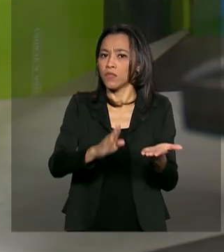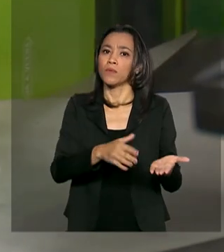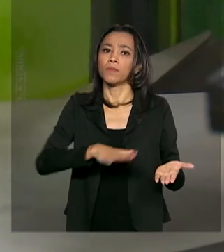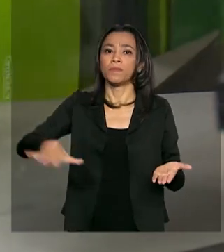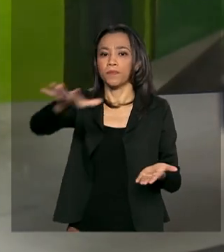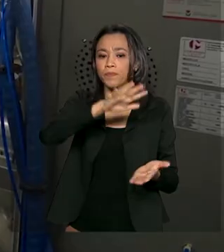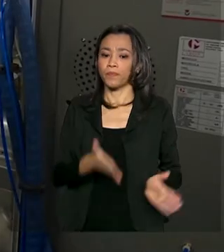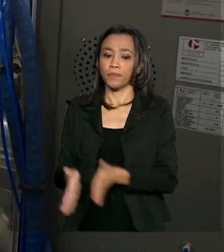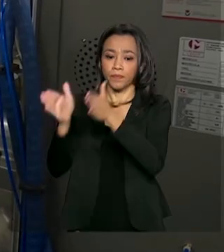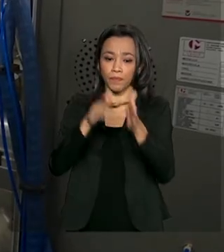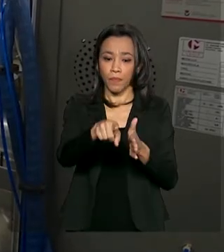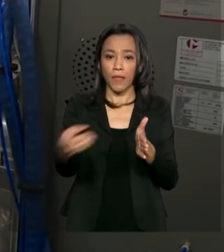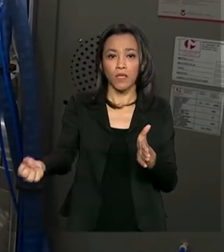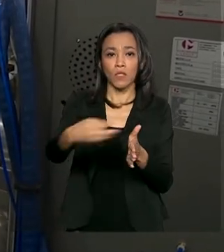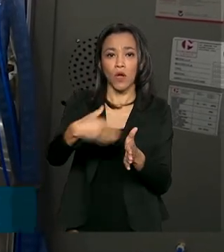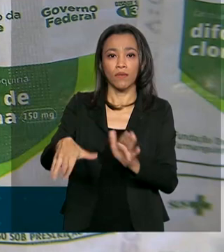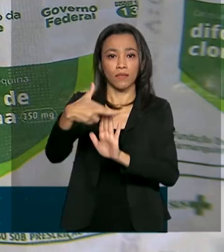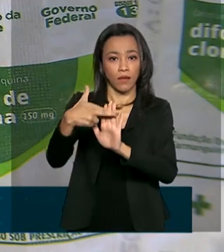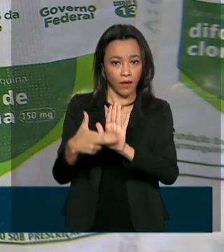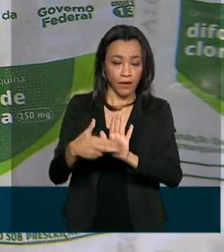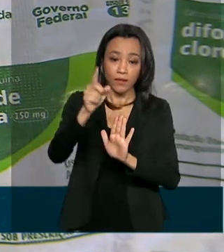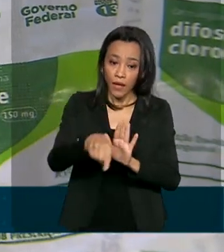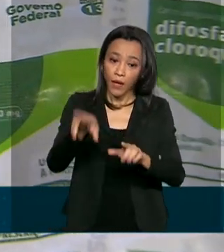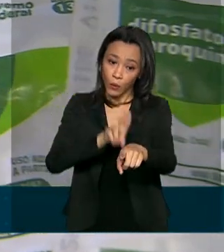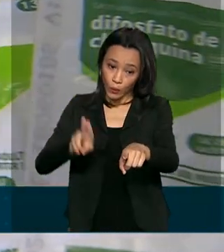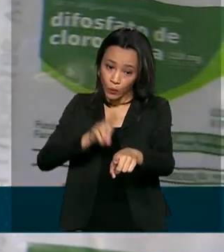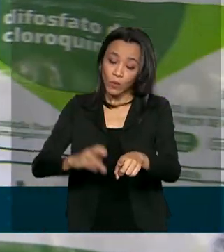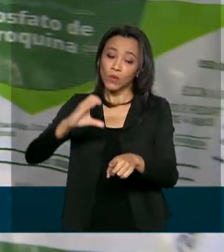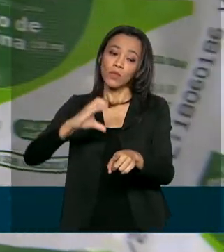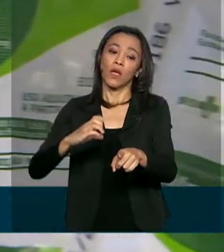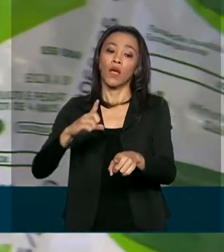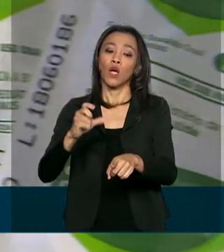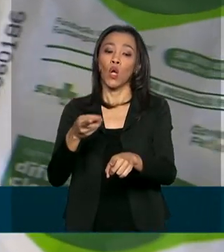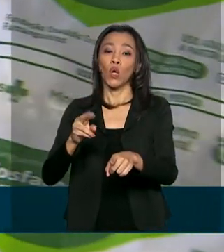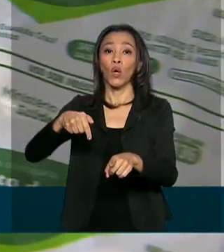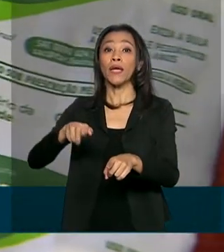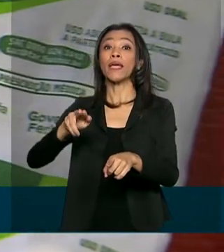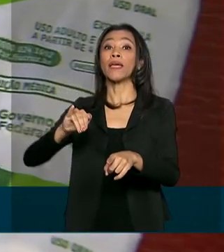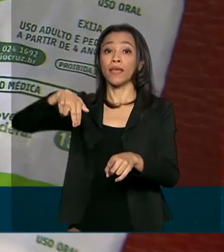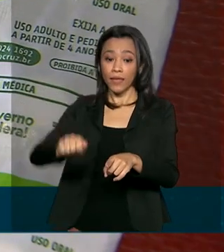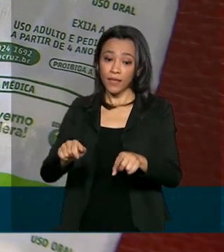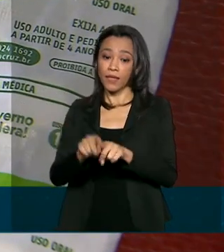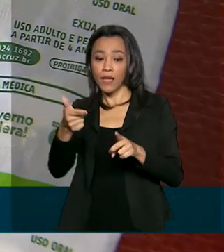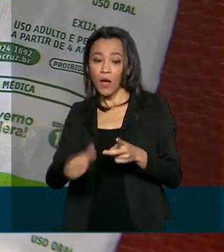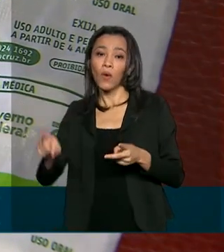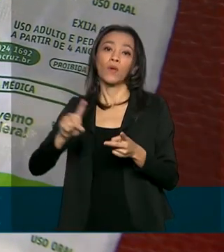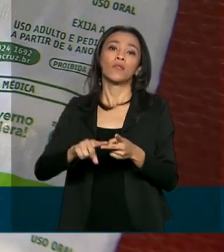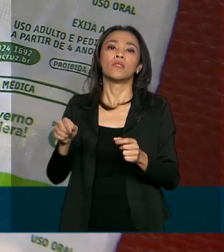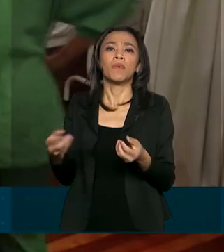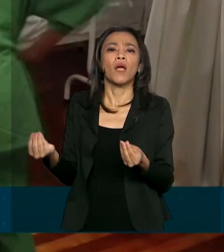As novas diretrizes são para o uso da cloroquina e da hidroxicloroquina associado à